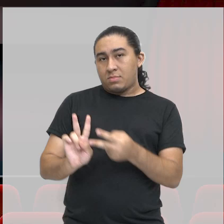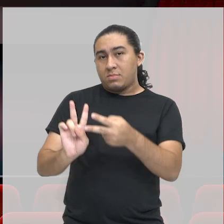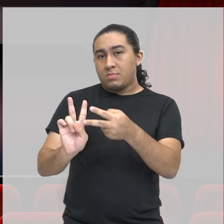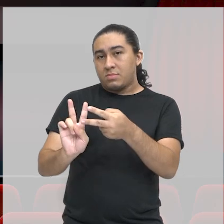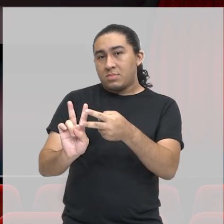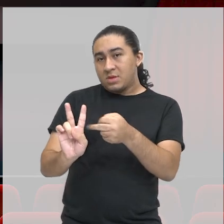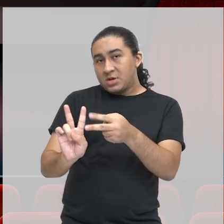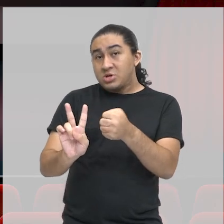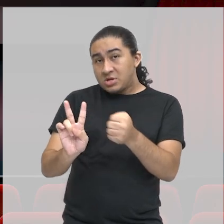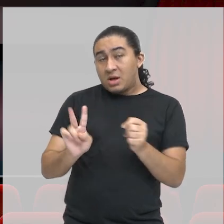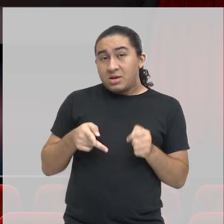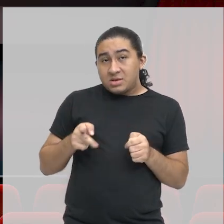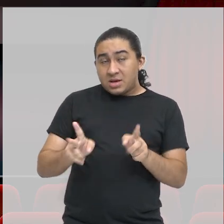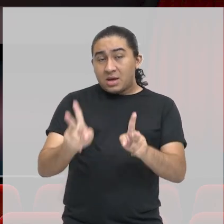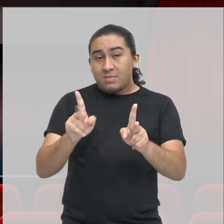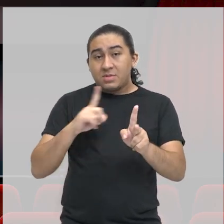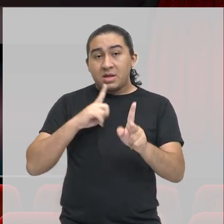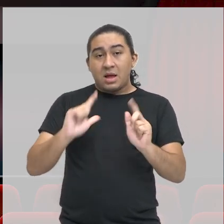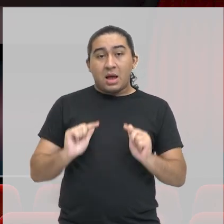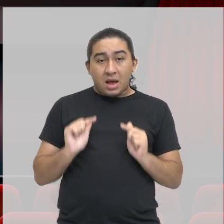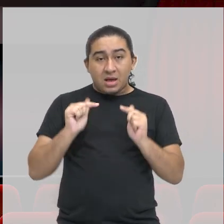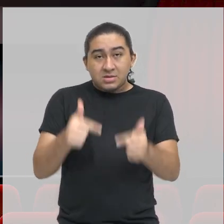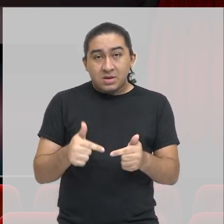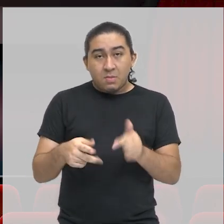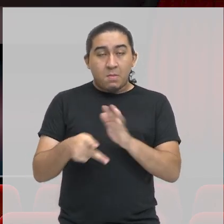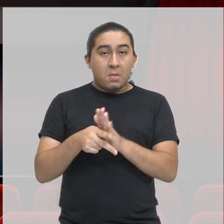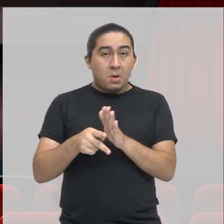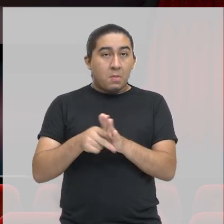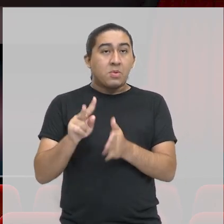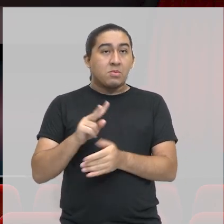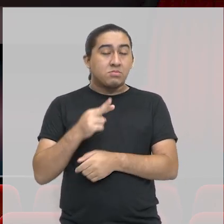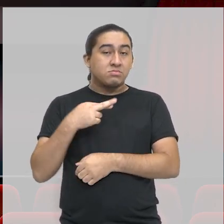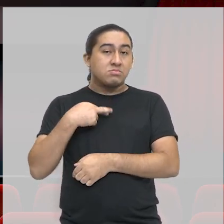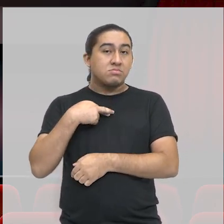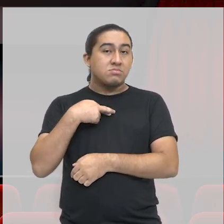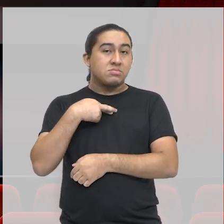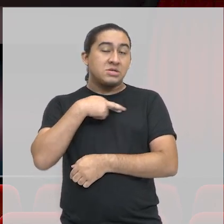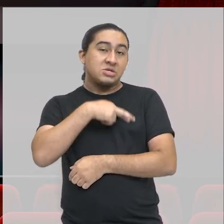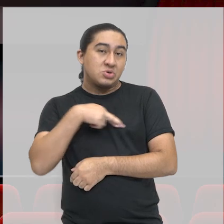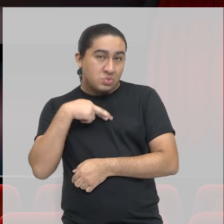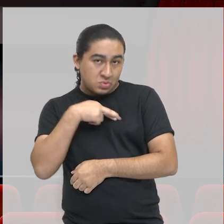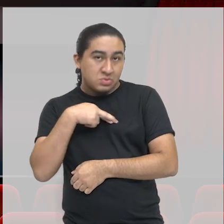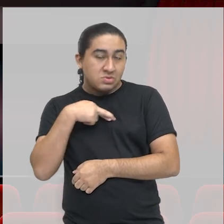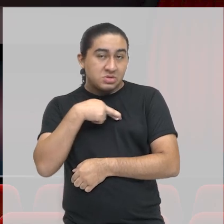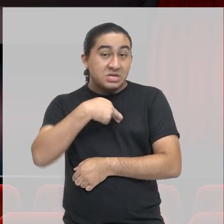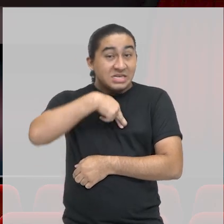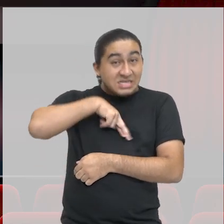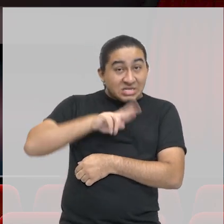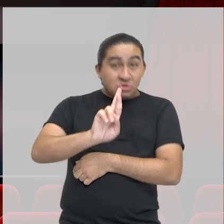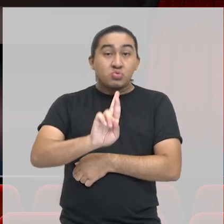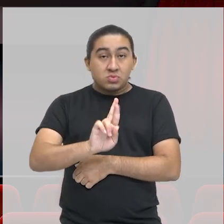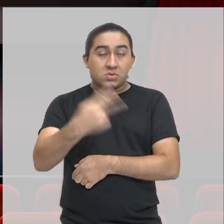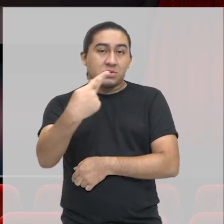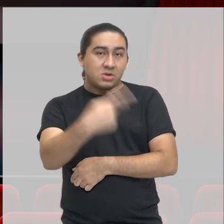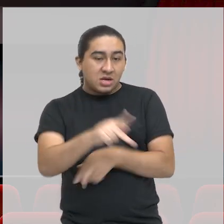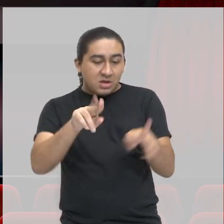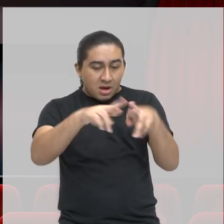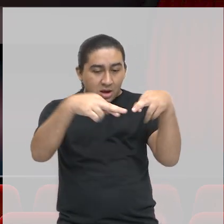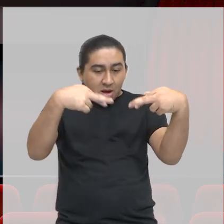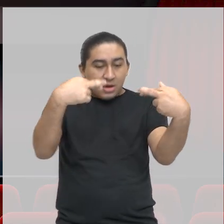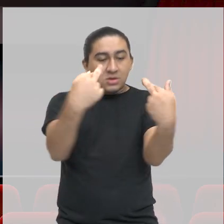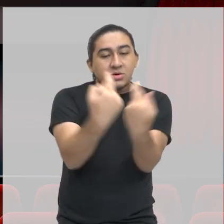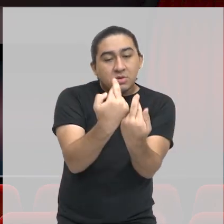sempre atuando através dos rituais sagrados. Aí eles cantam, eles dançam, então tem uma forma